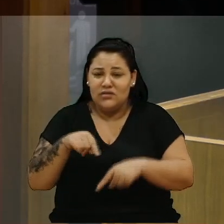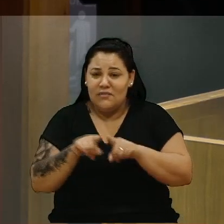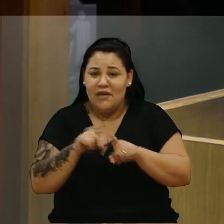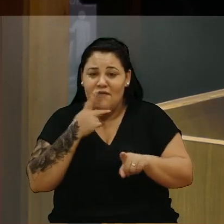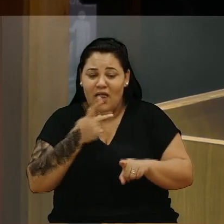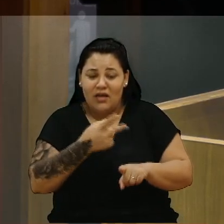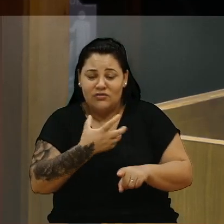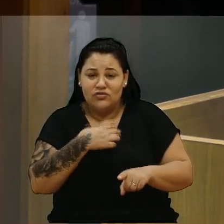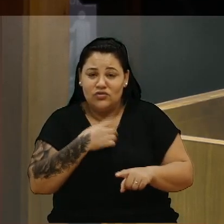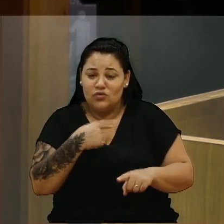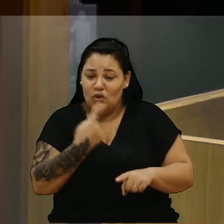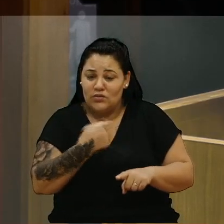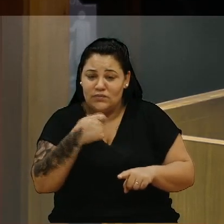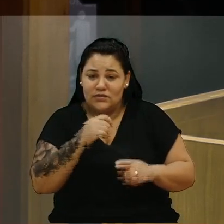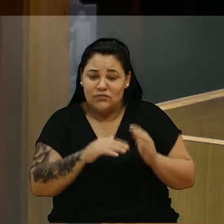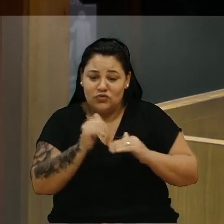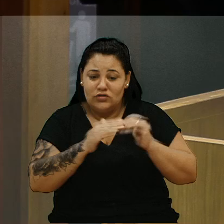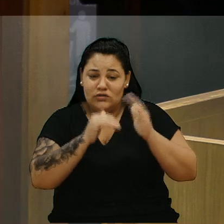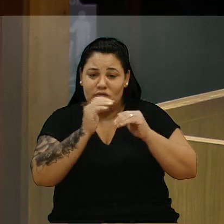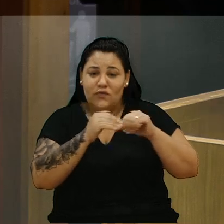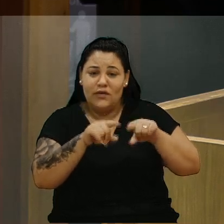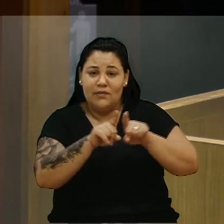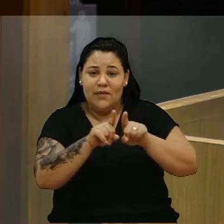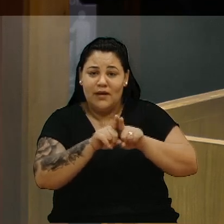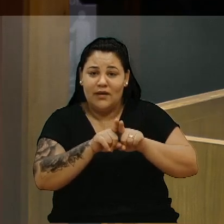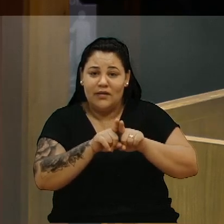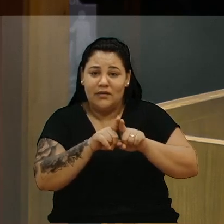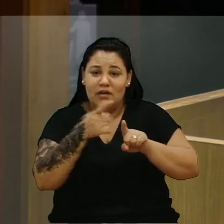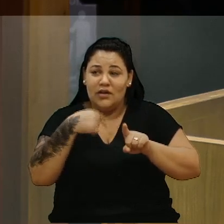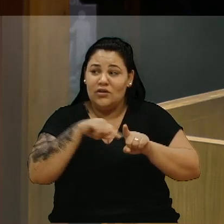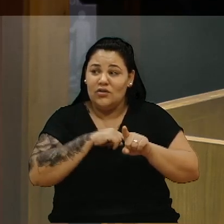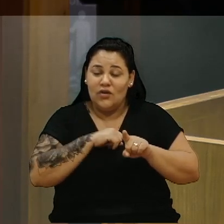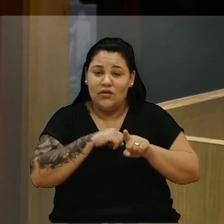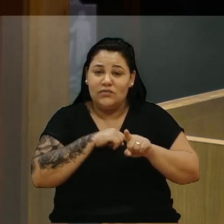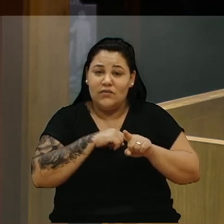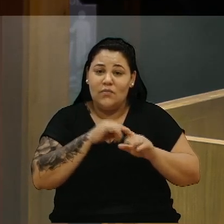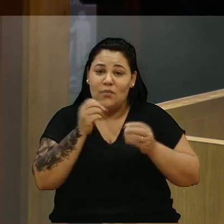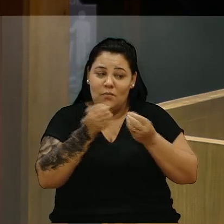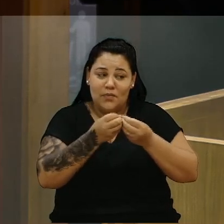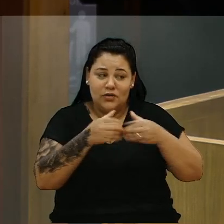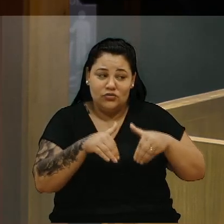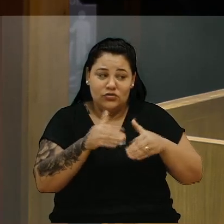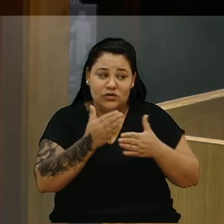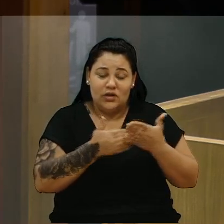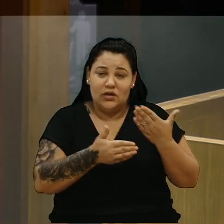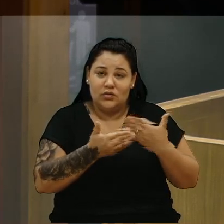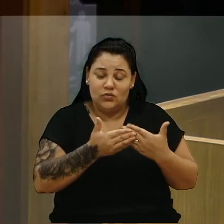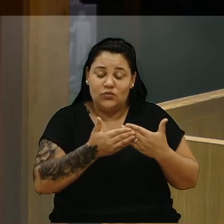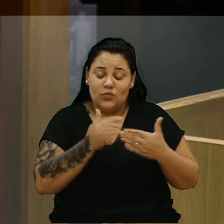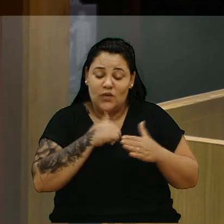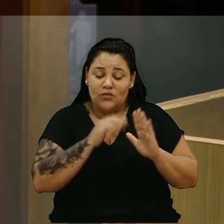Nós temos que evoluir. Senão, nós estamos fadados ao insucesso. Apresentei aqui